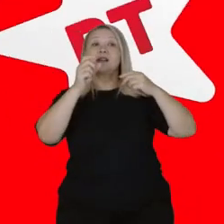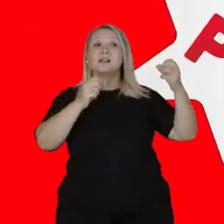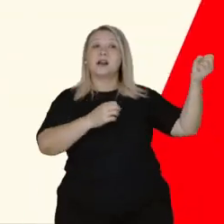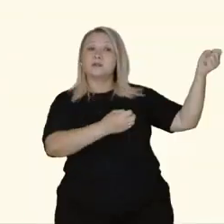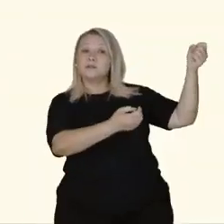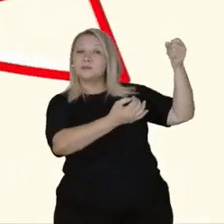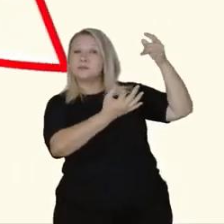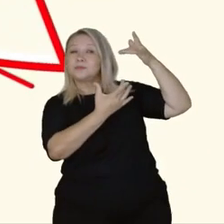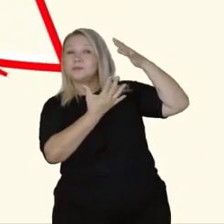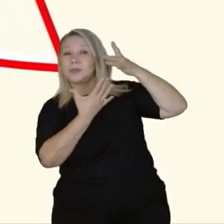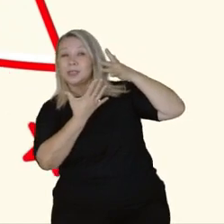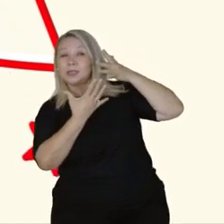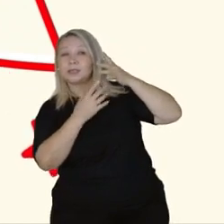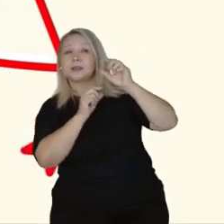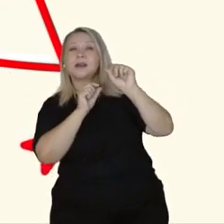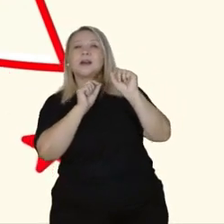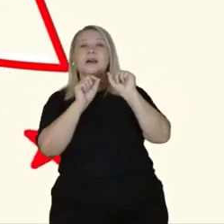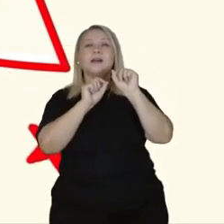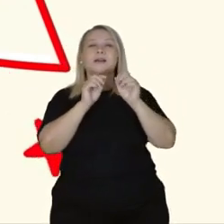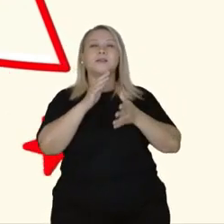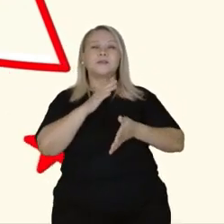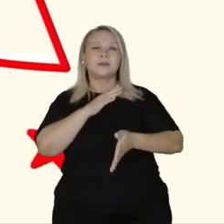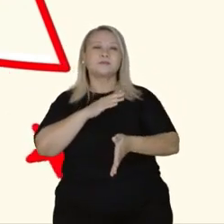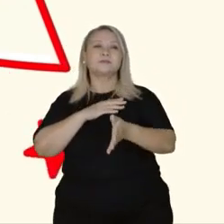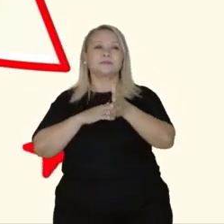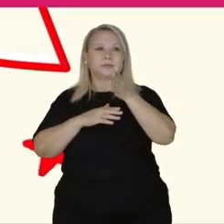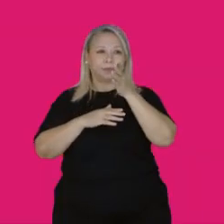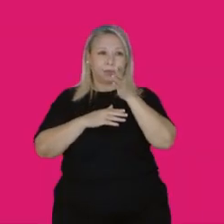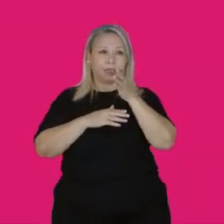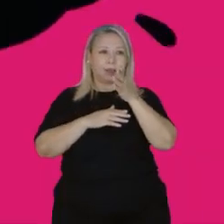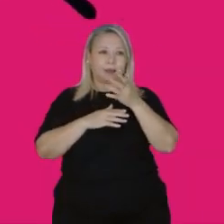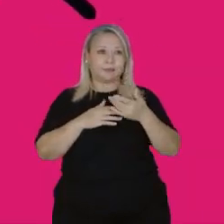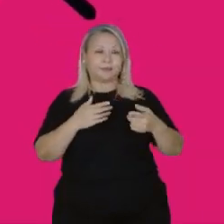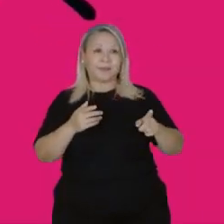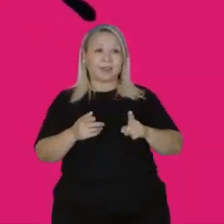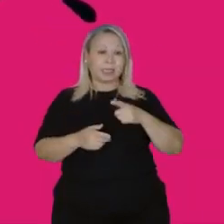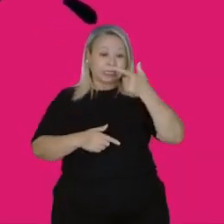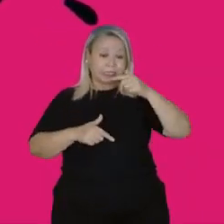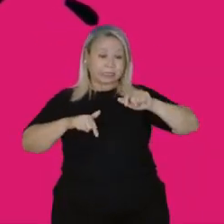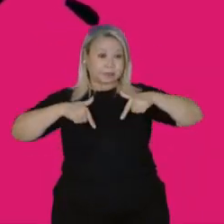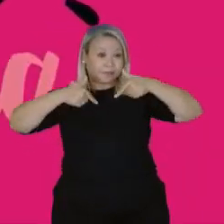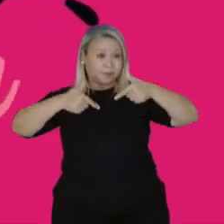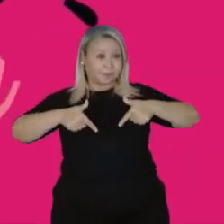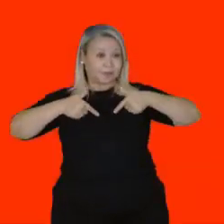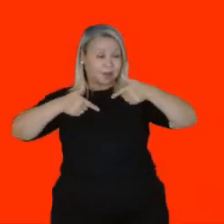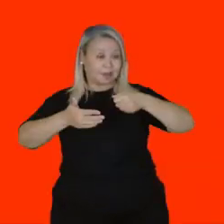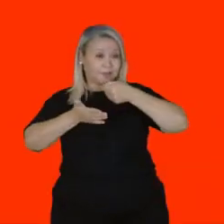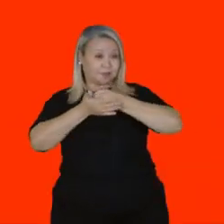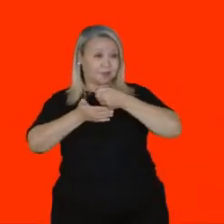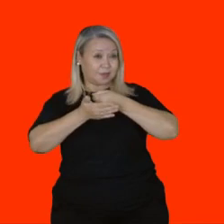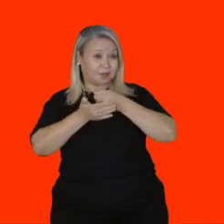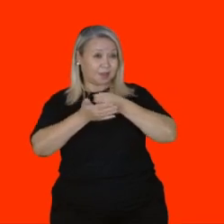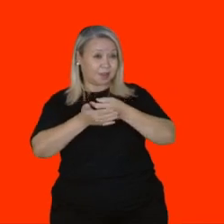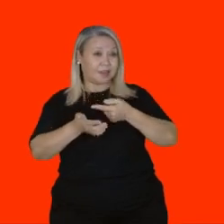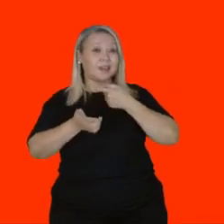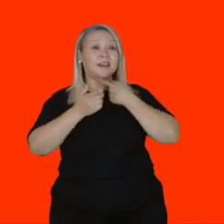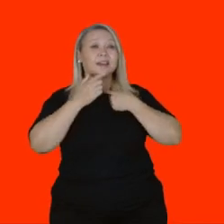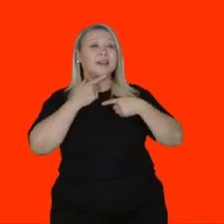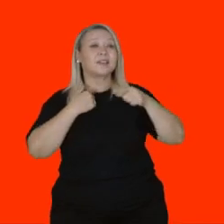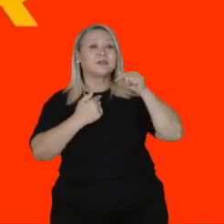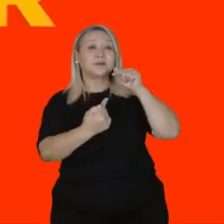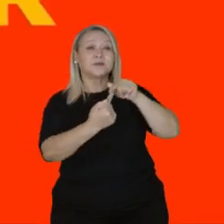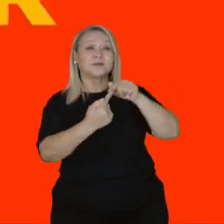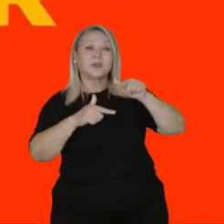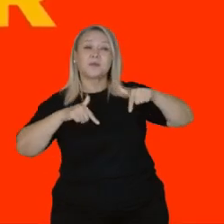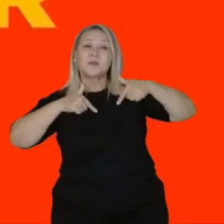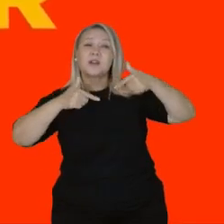brilha, ela é quem vai me guiar. Ser guerreira é minha sina,